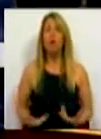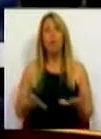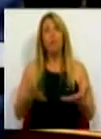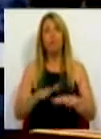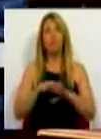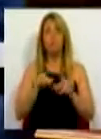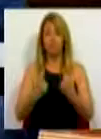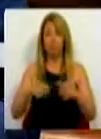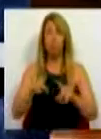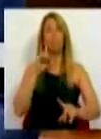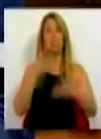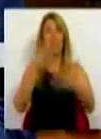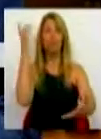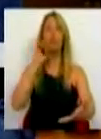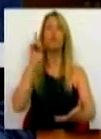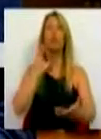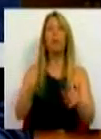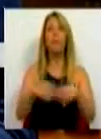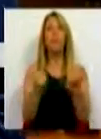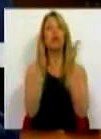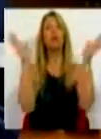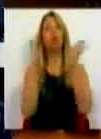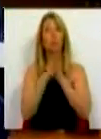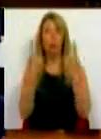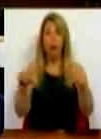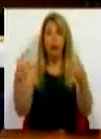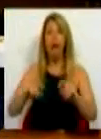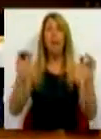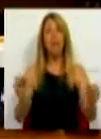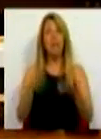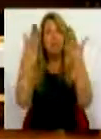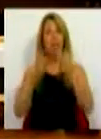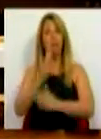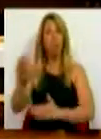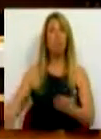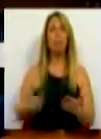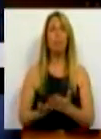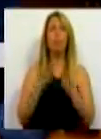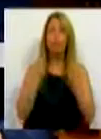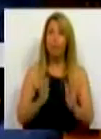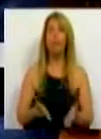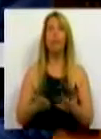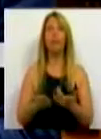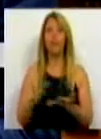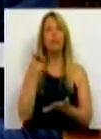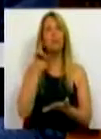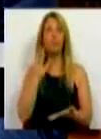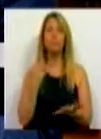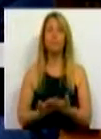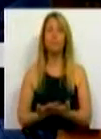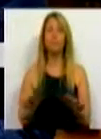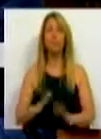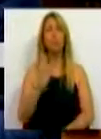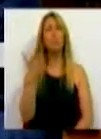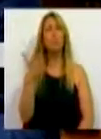debate iniciativas e propostas que devem ser tidas em conta. Em primeiro lugar, o que é que estamos a debater? Estamos